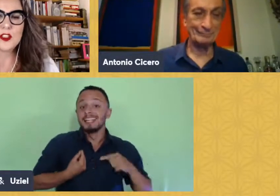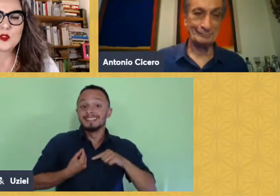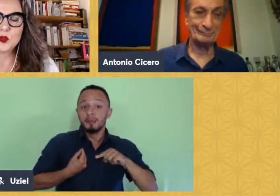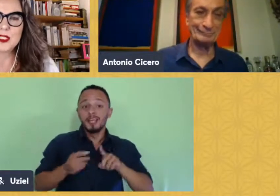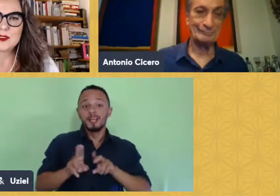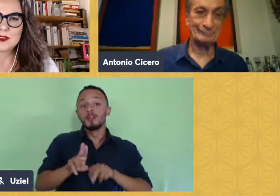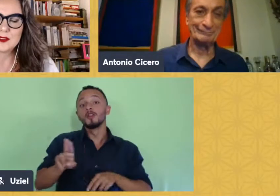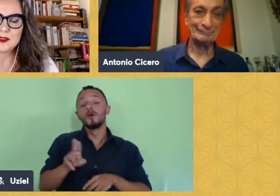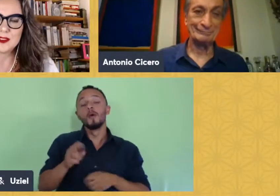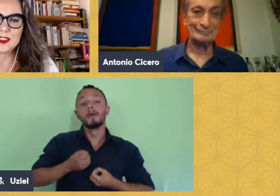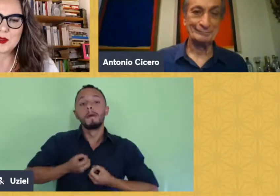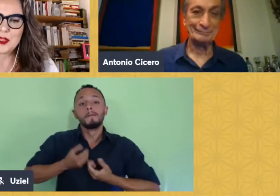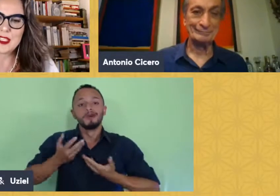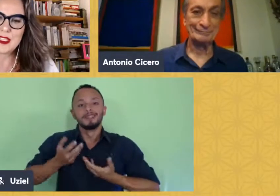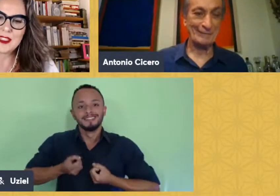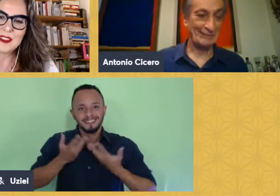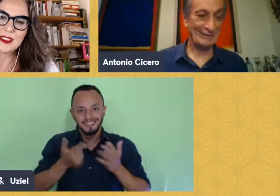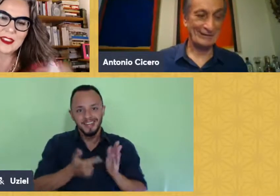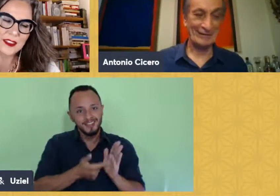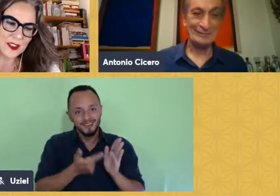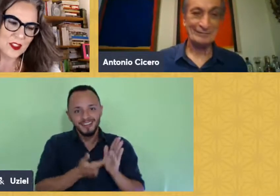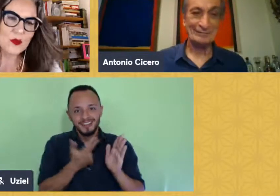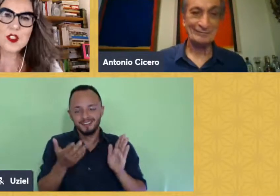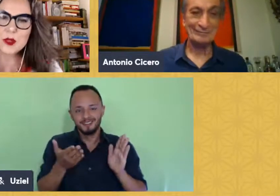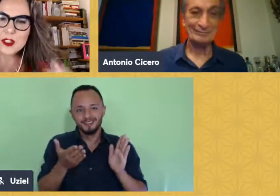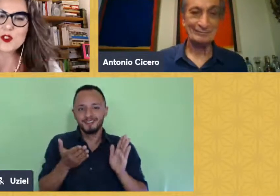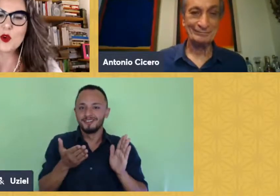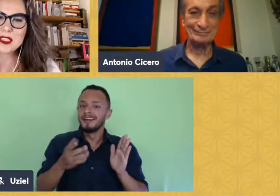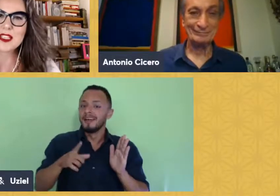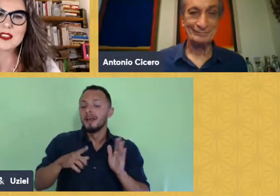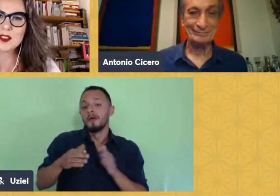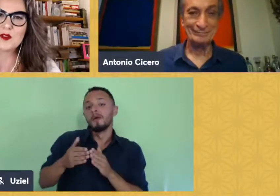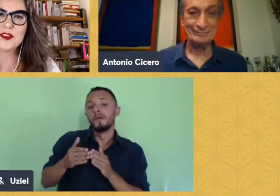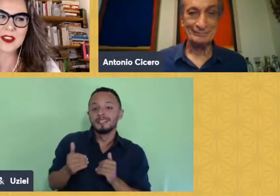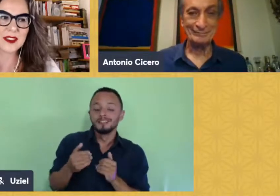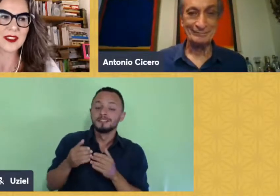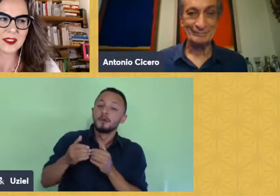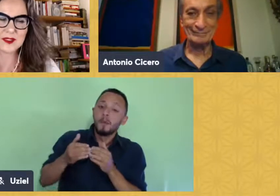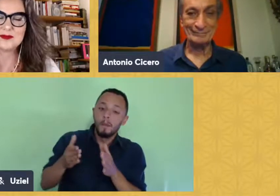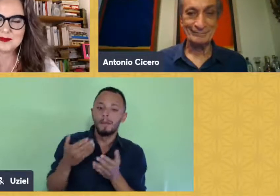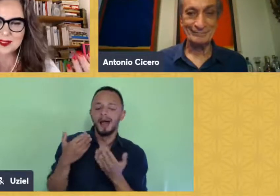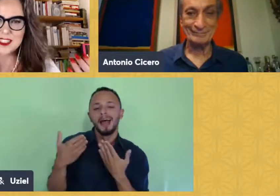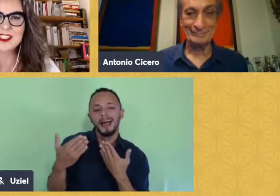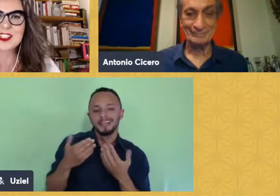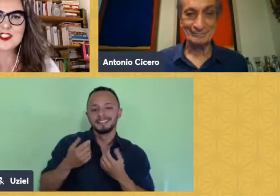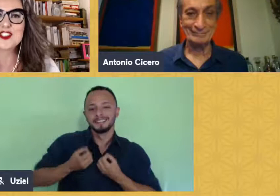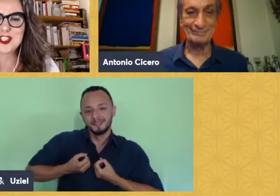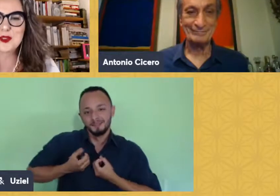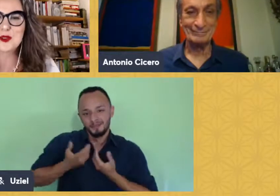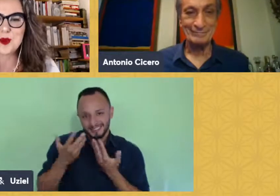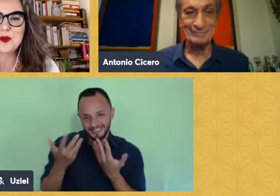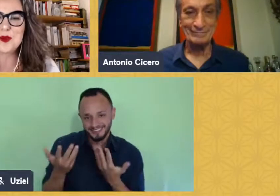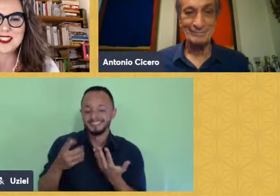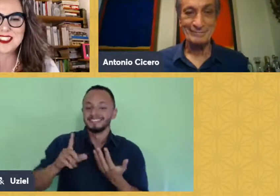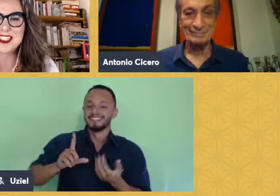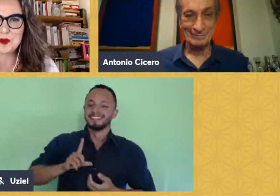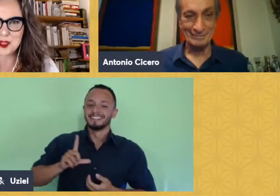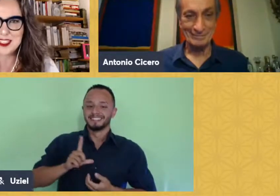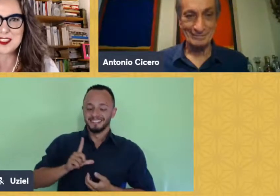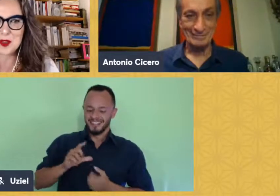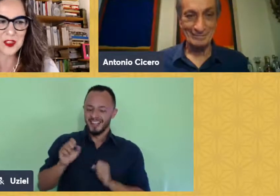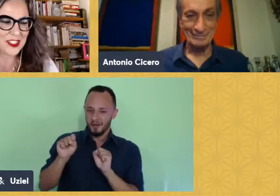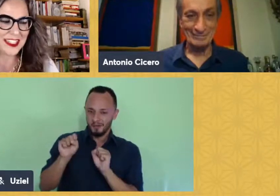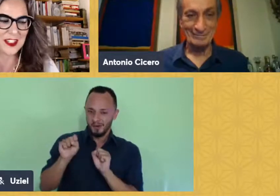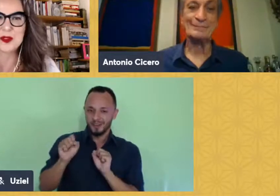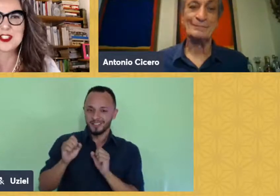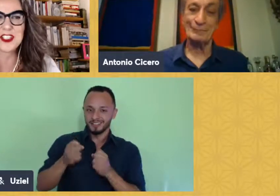livro Porventura. Então, eu queria te pedir para a gente começar essa conversa assim, em grande estilo com poesia. Pode